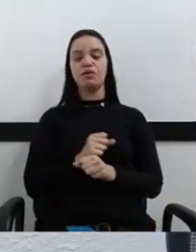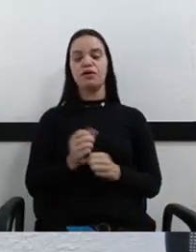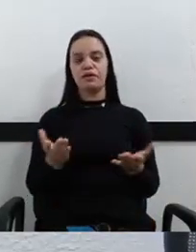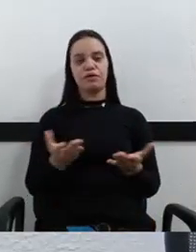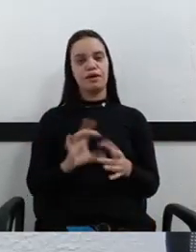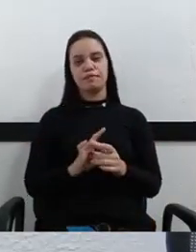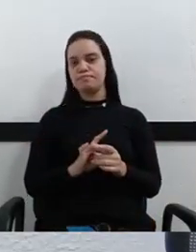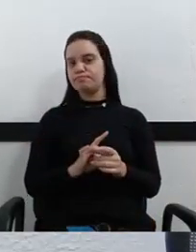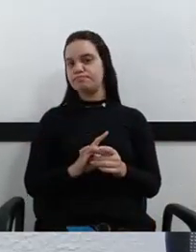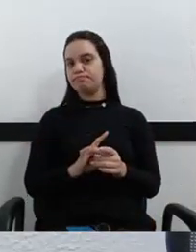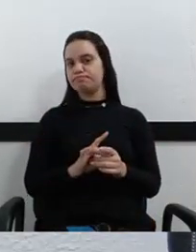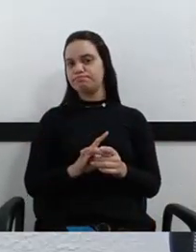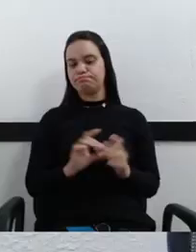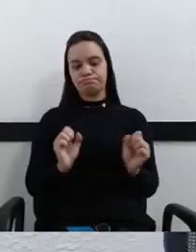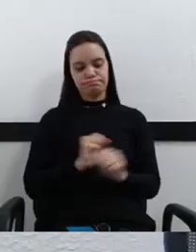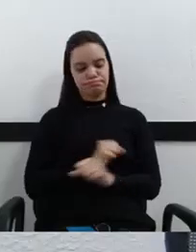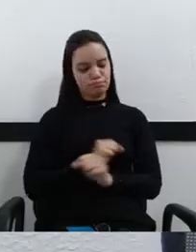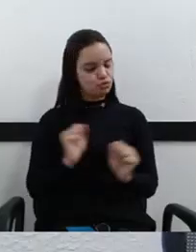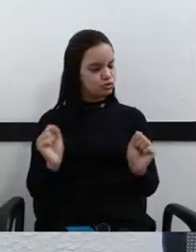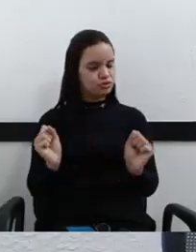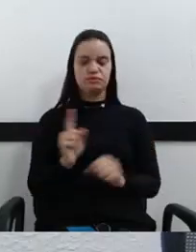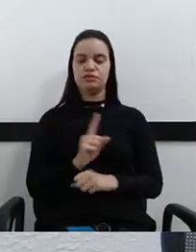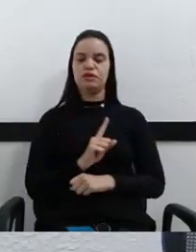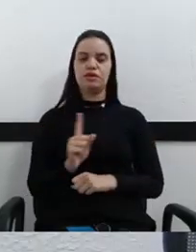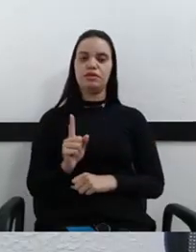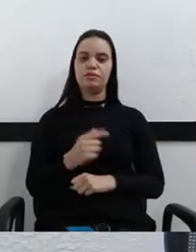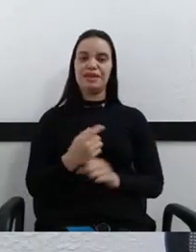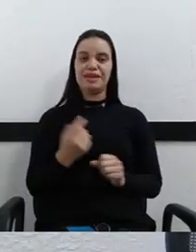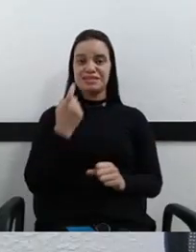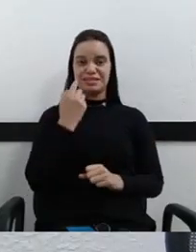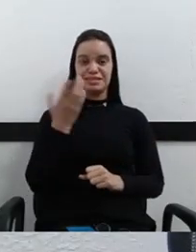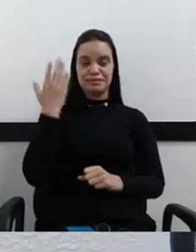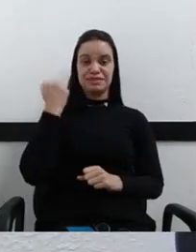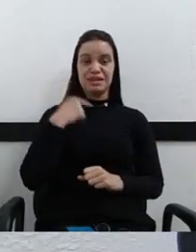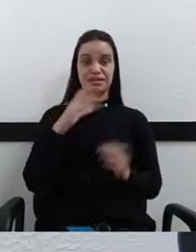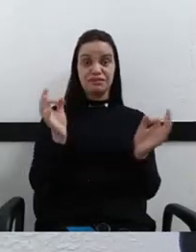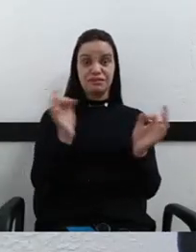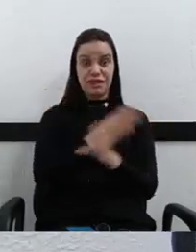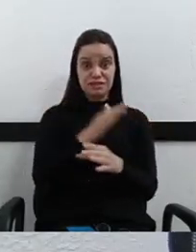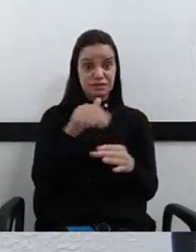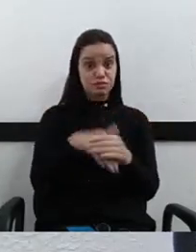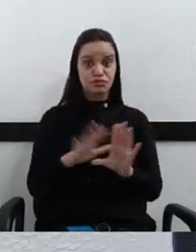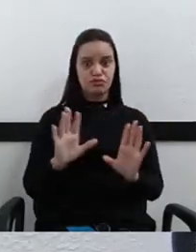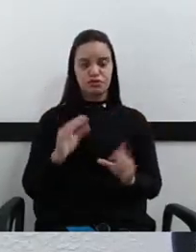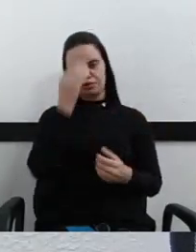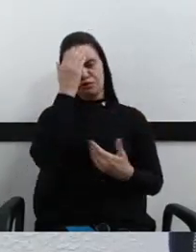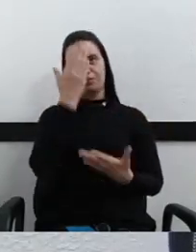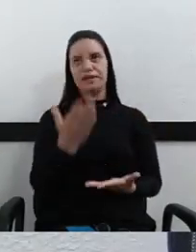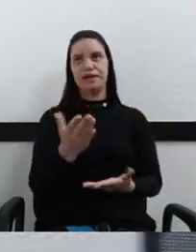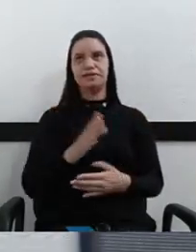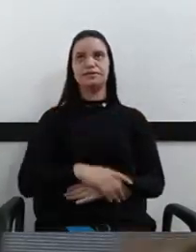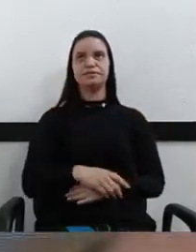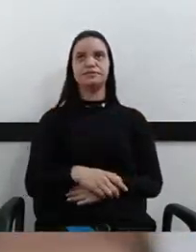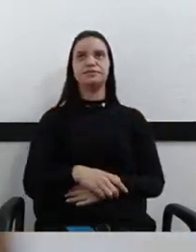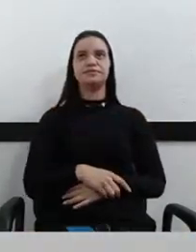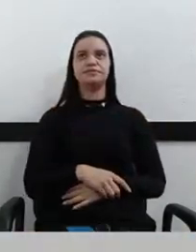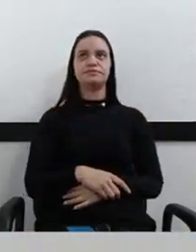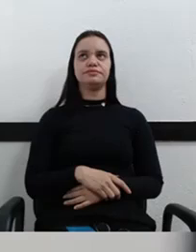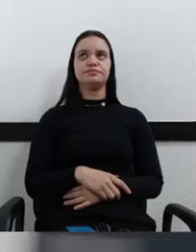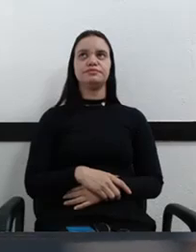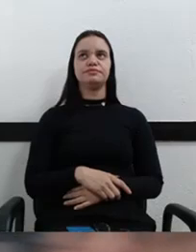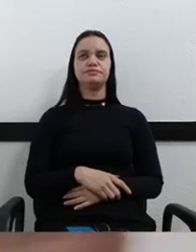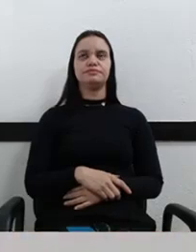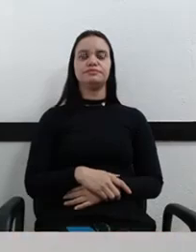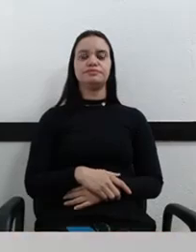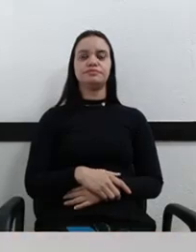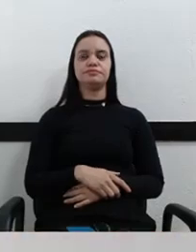não é possível, porque nós tivemos na sexta-feira passada o decreto de encerramento do exercício. Só, obrigada pela parte. Prefeito, eu até,